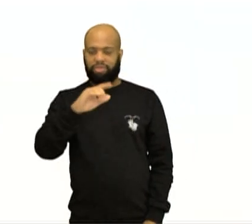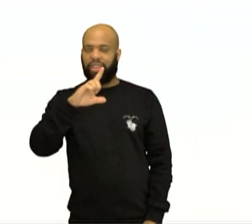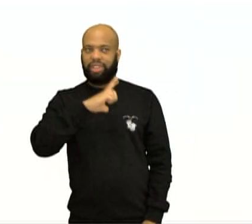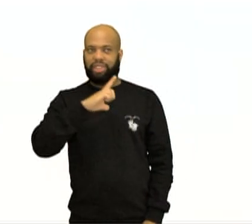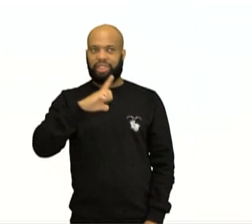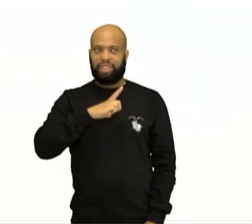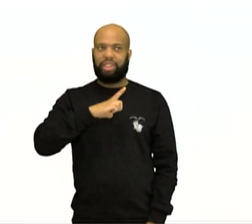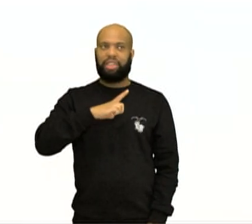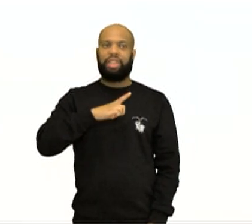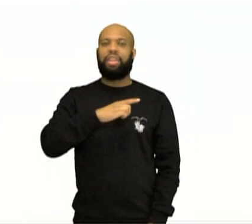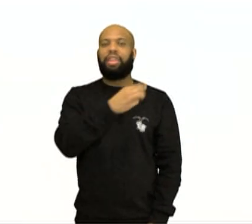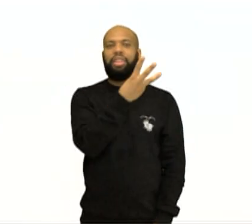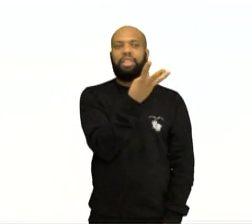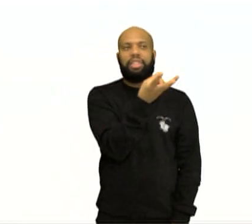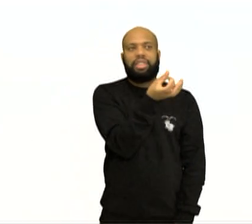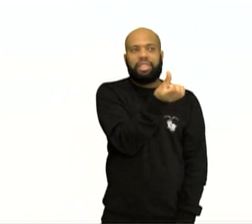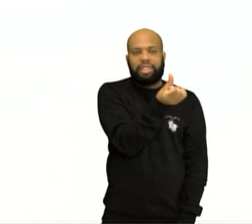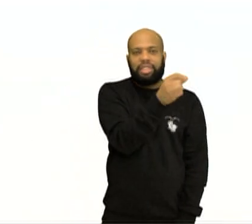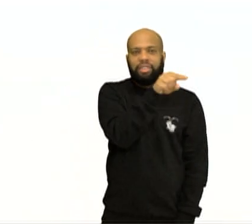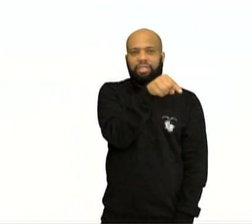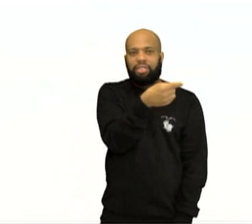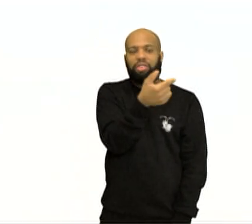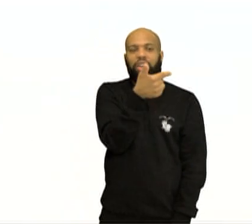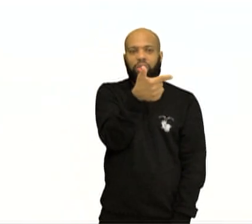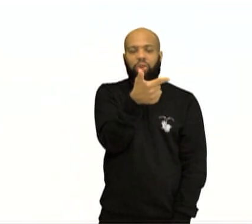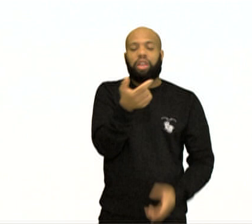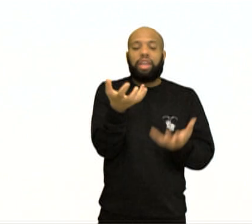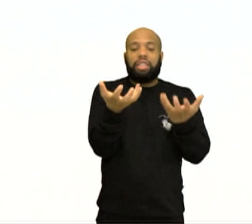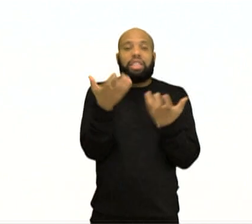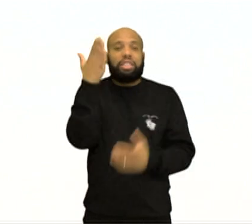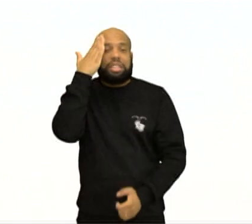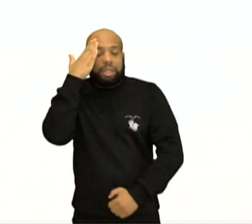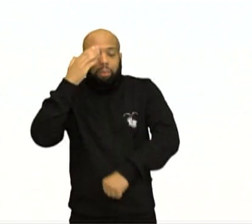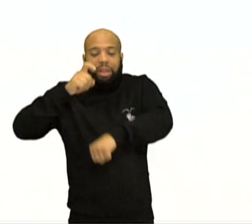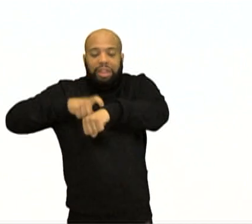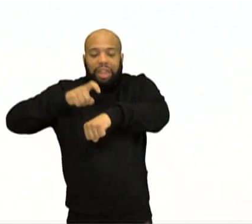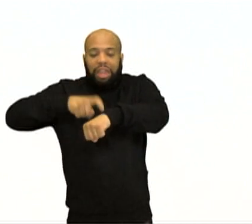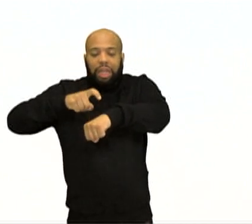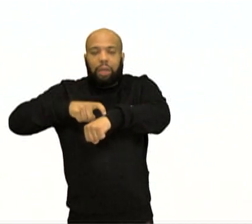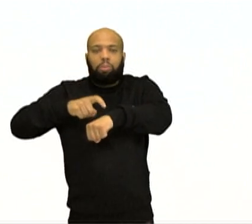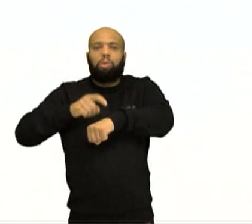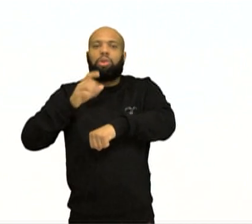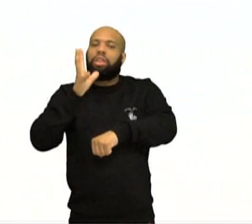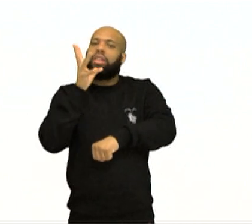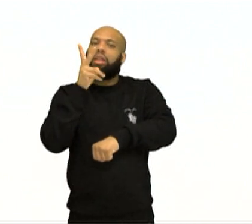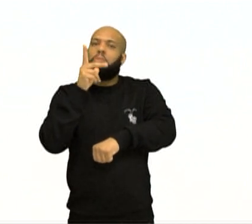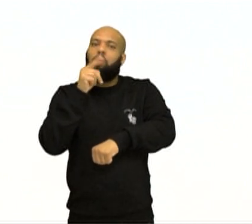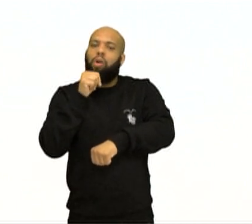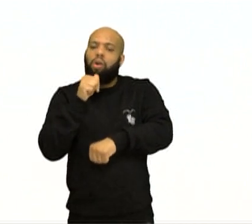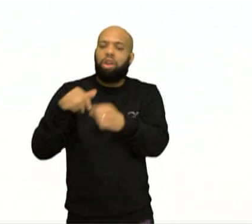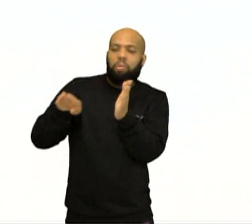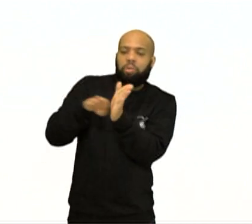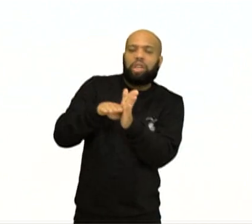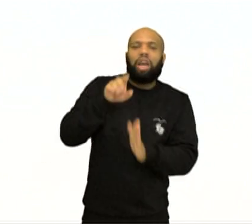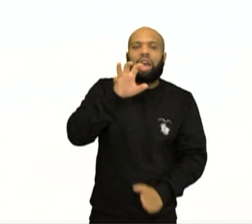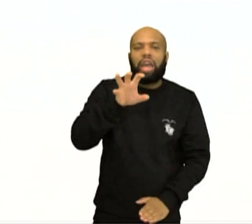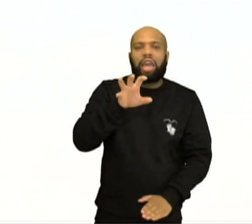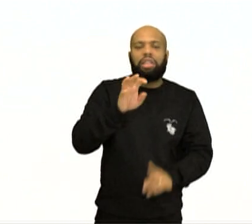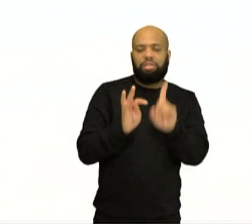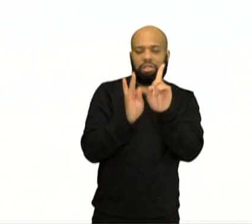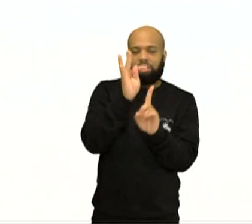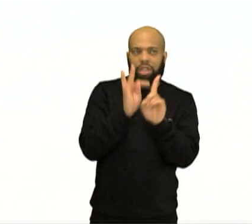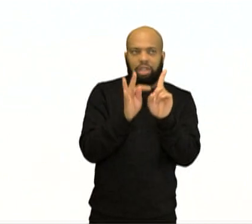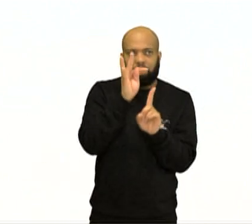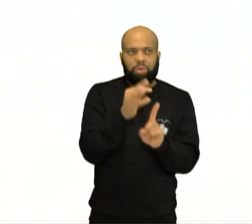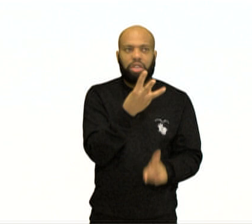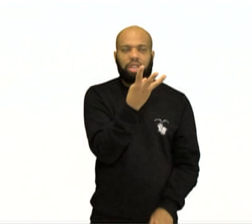atingir ali, né? Quanto tempo ele vai demorar para atingir essa temperatura de 36,2 graus. Tá?